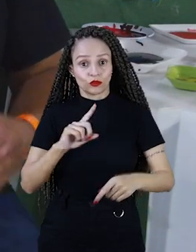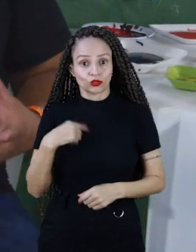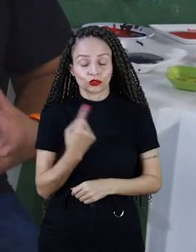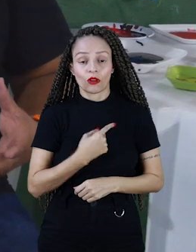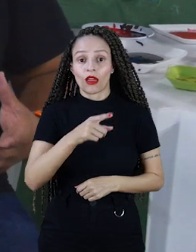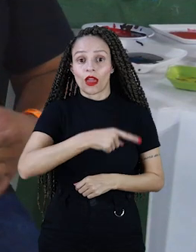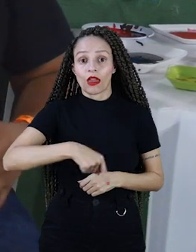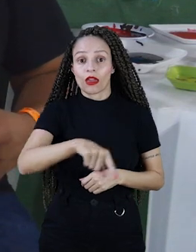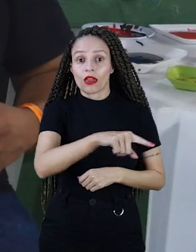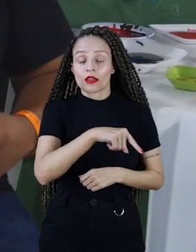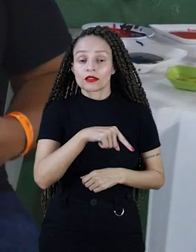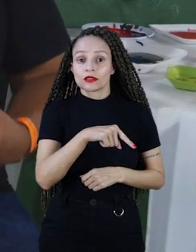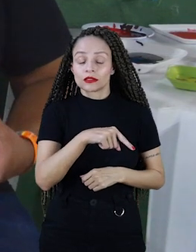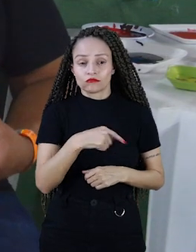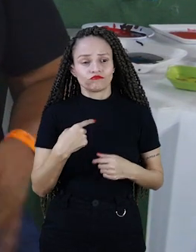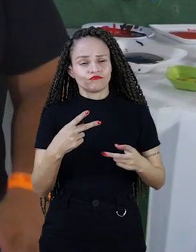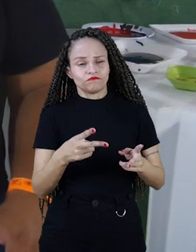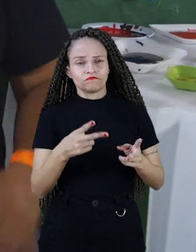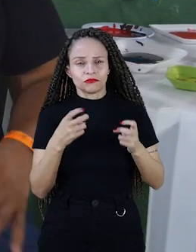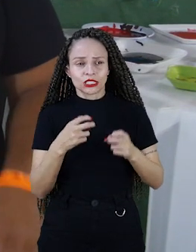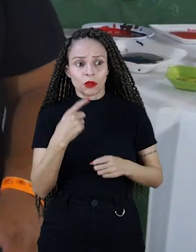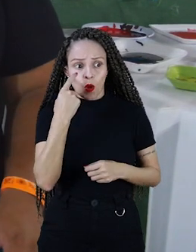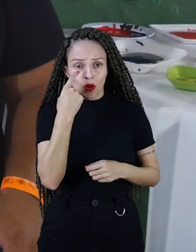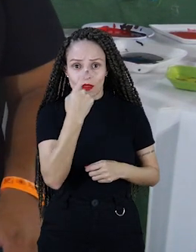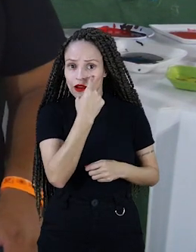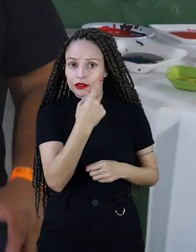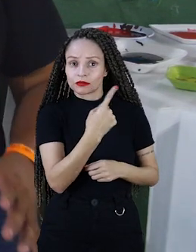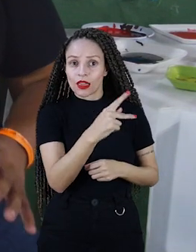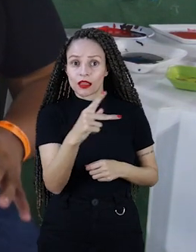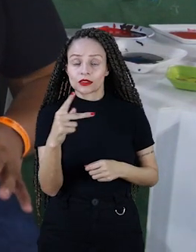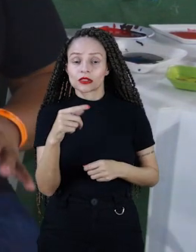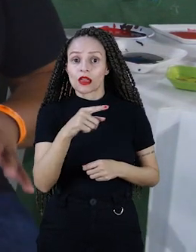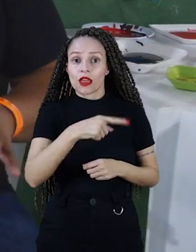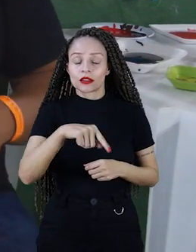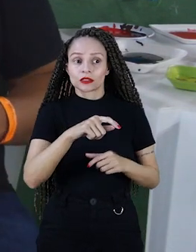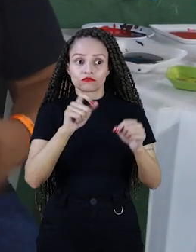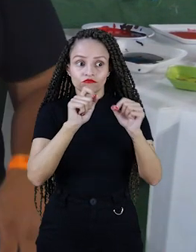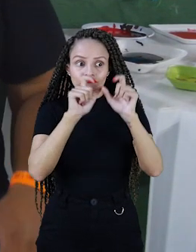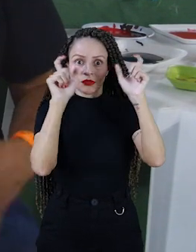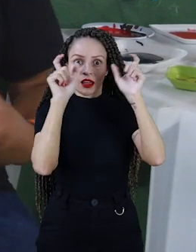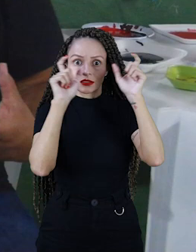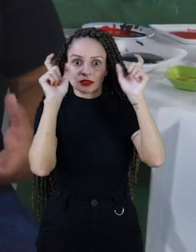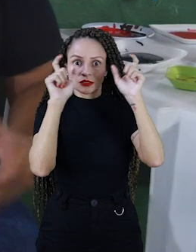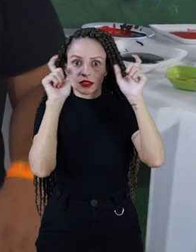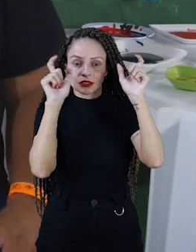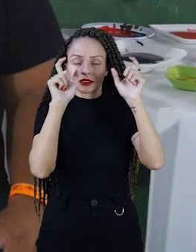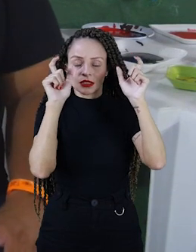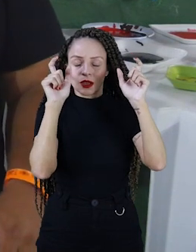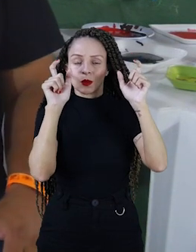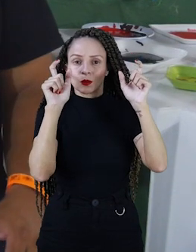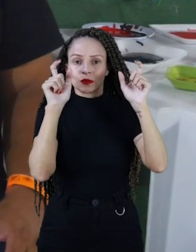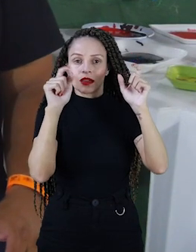eles ficavam, né, assim, dava para perceber, né, no olhar deles, né, eles, essa atenção que a gente conseguia ter,